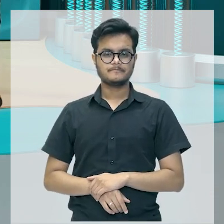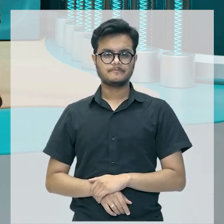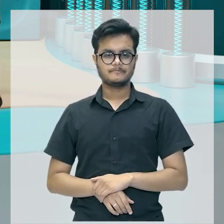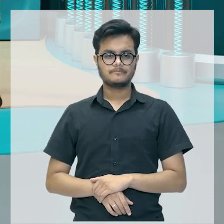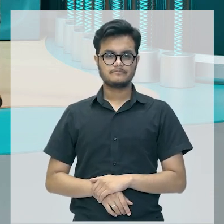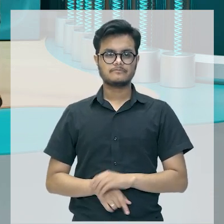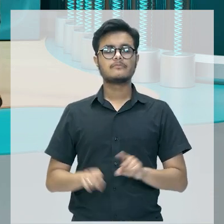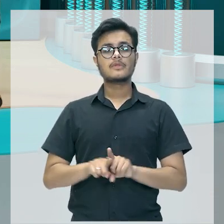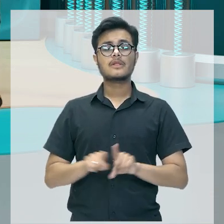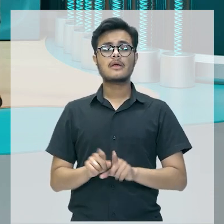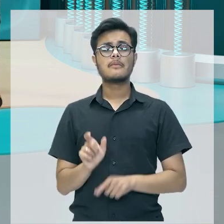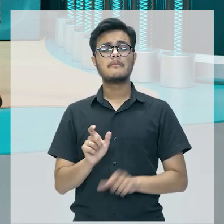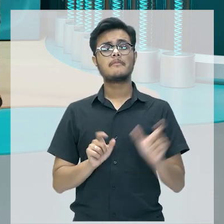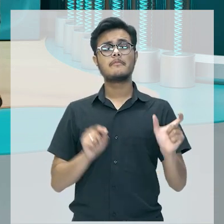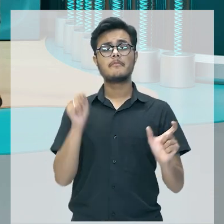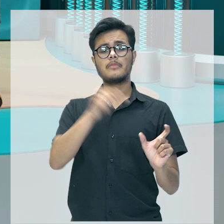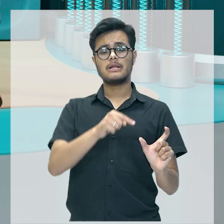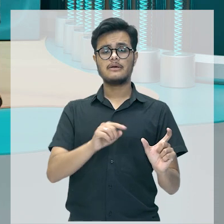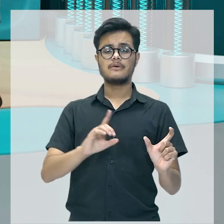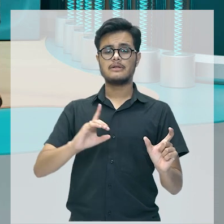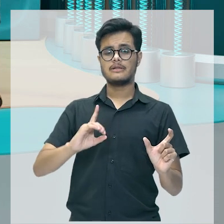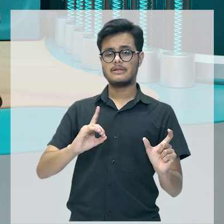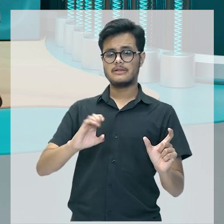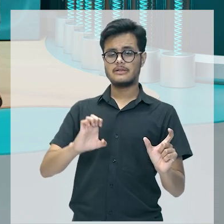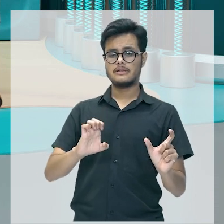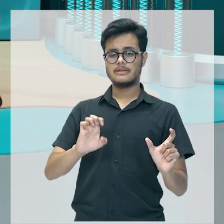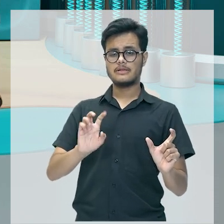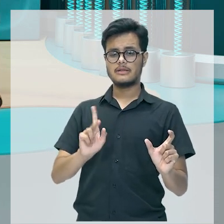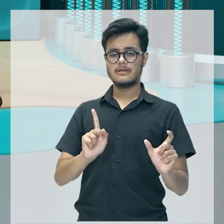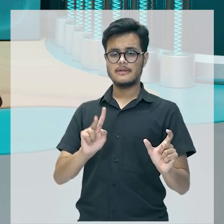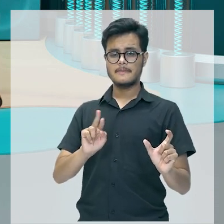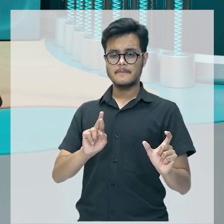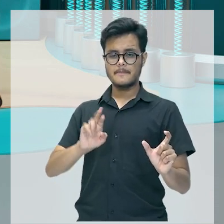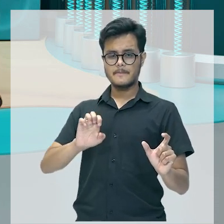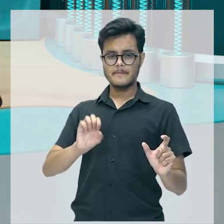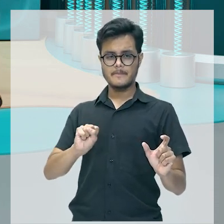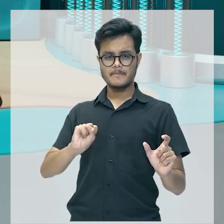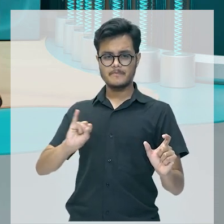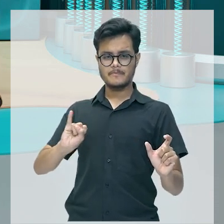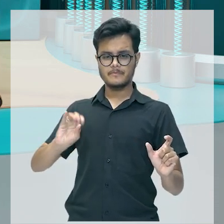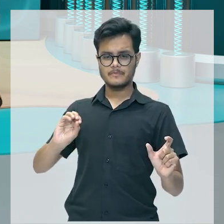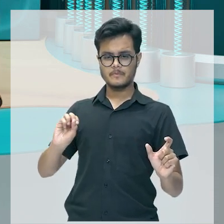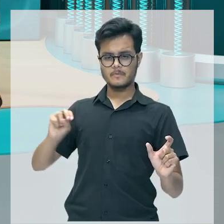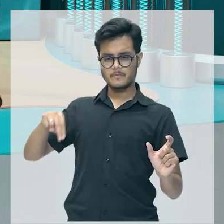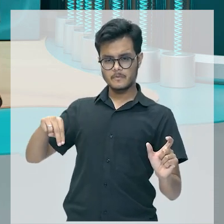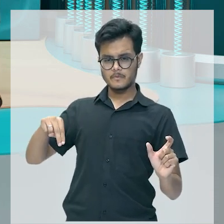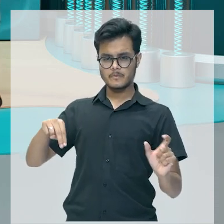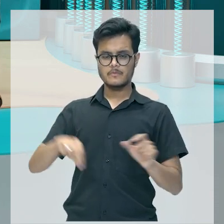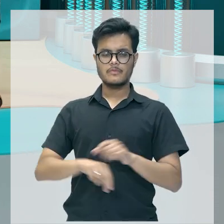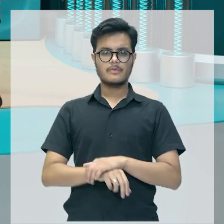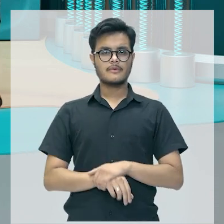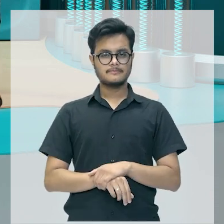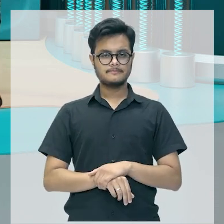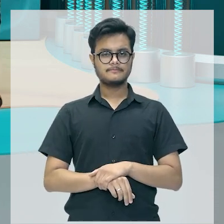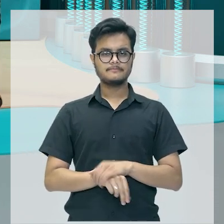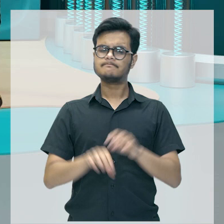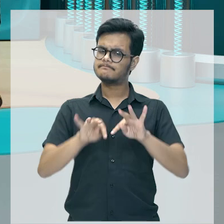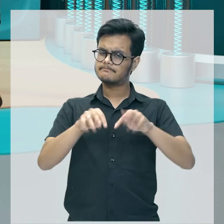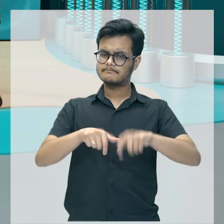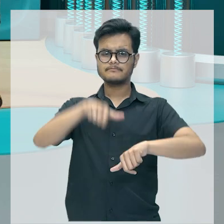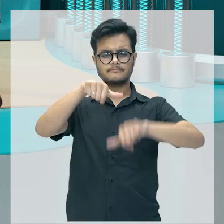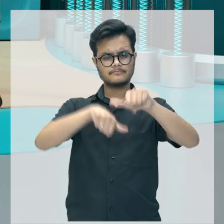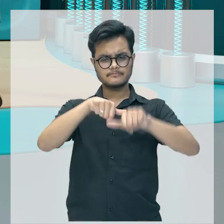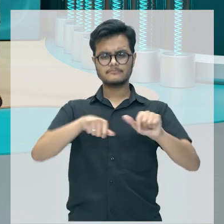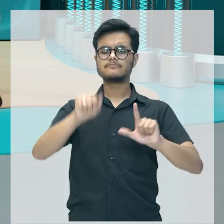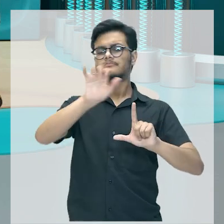podem ver que tem a palavra depression, depression, depression. Então, sempre observem todos os detalhes